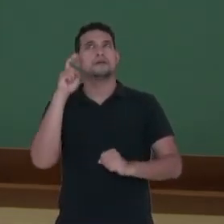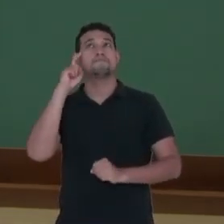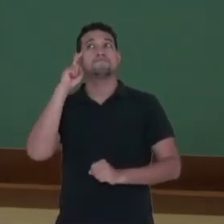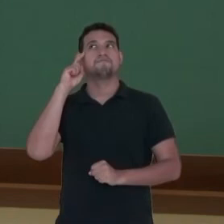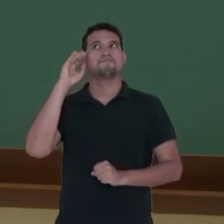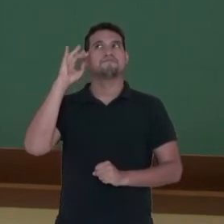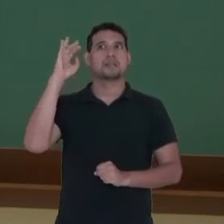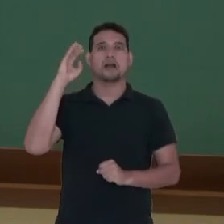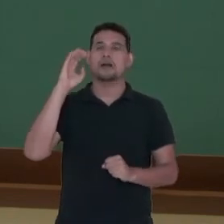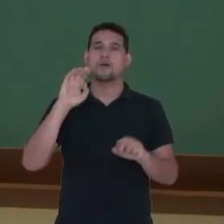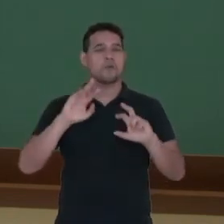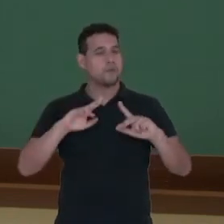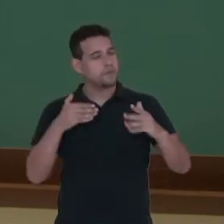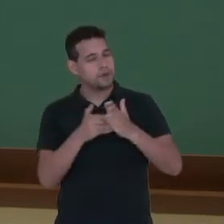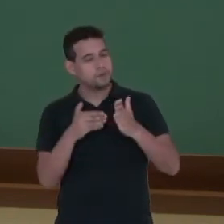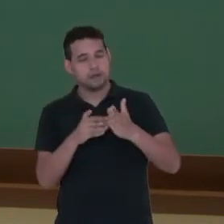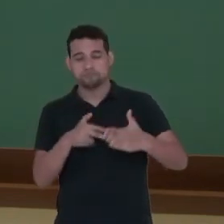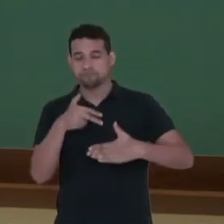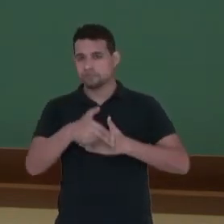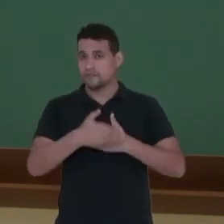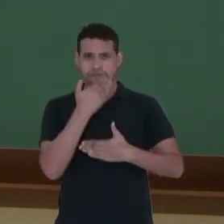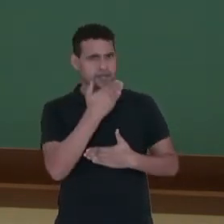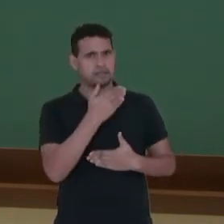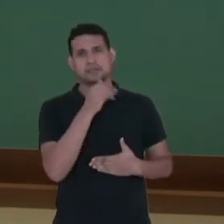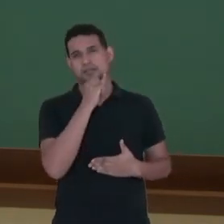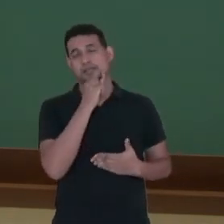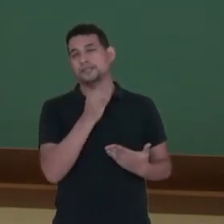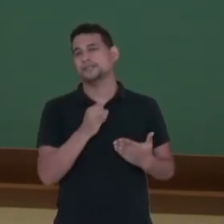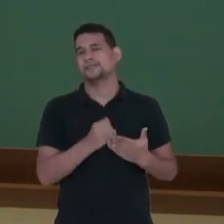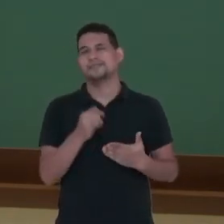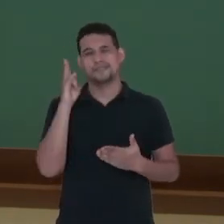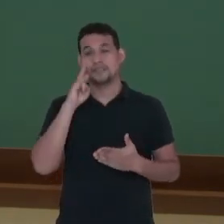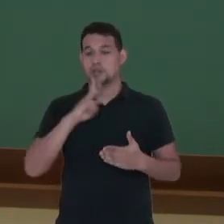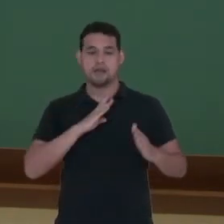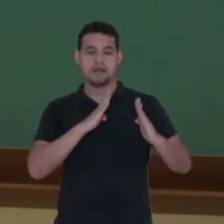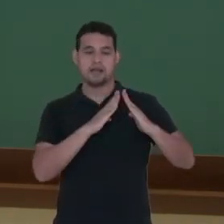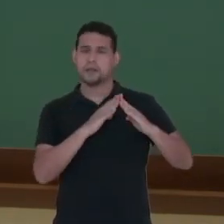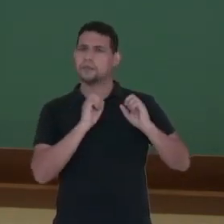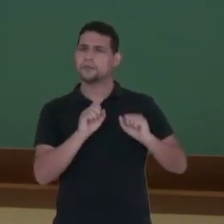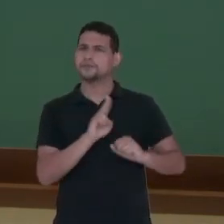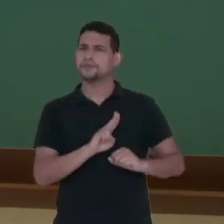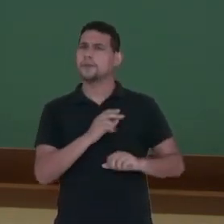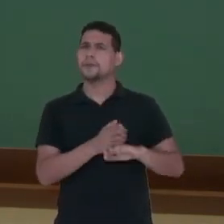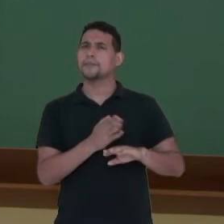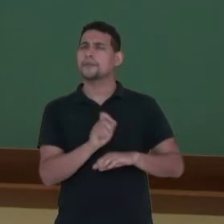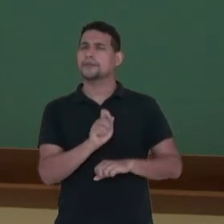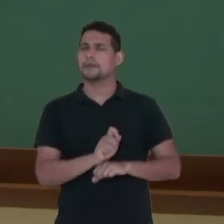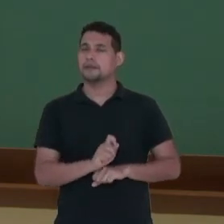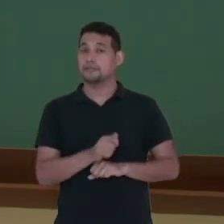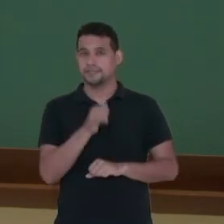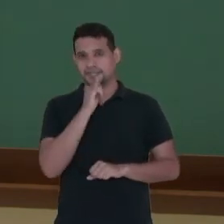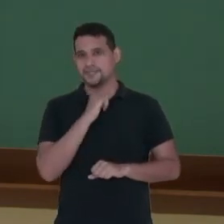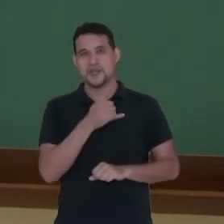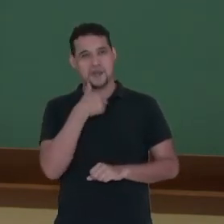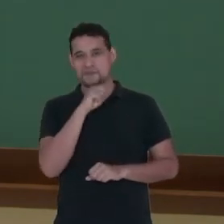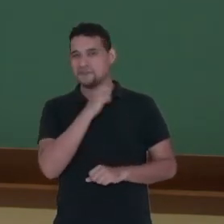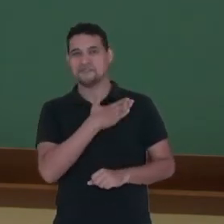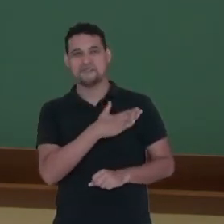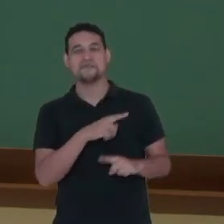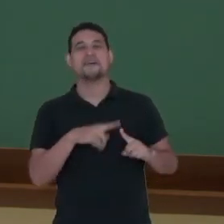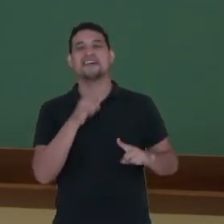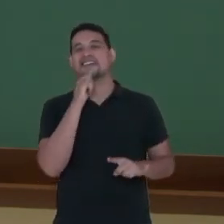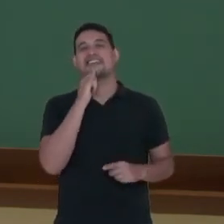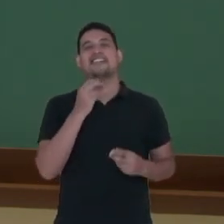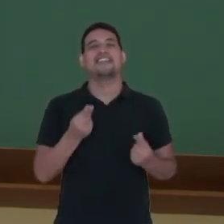imaginar objetos, né, obstáculos à sua frente. Vamos citar um exemplo lá na nossa casa que nós podemos fazer prática. A mãe não vai gostar muito, mas